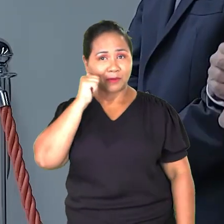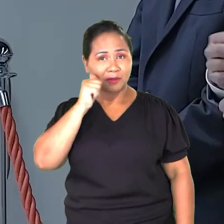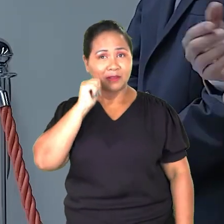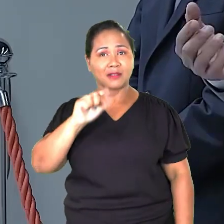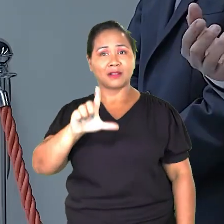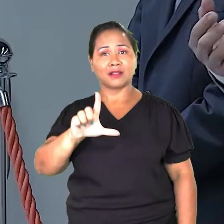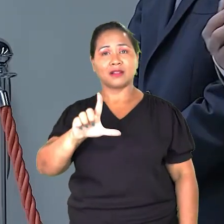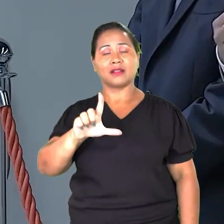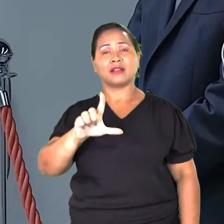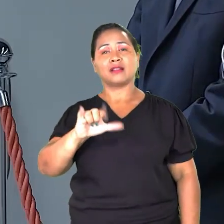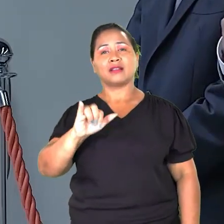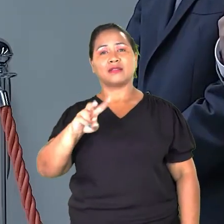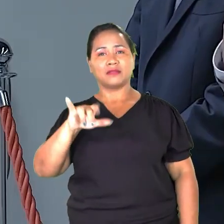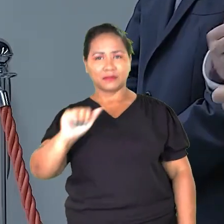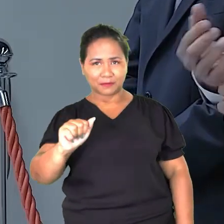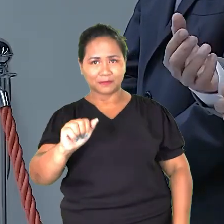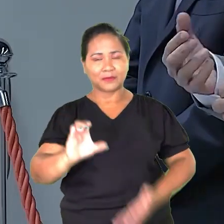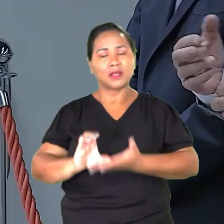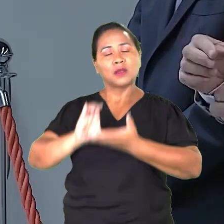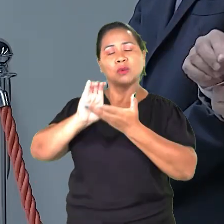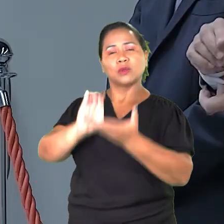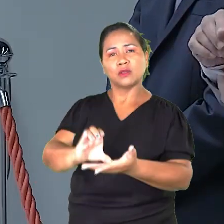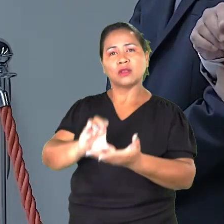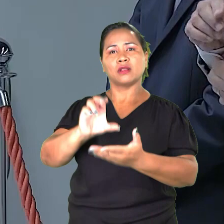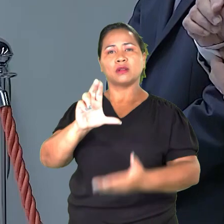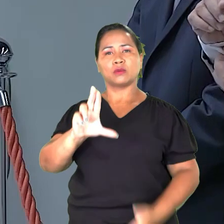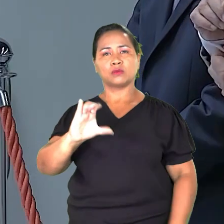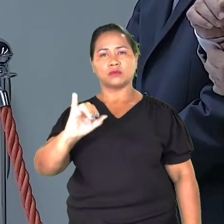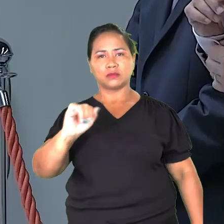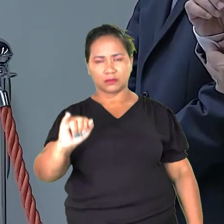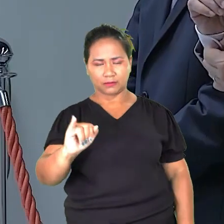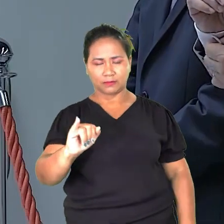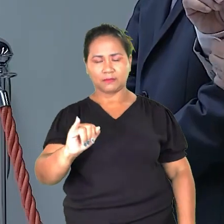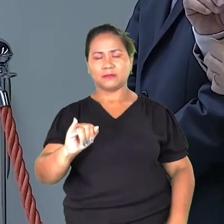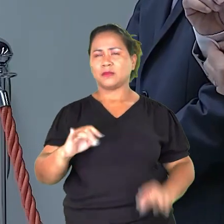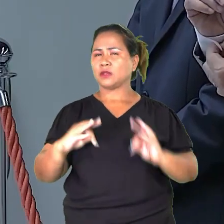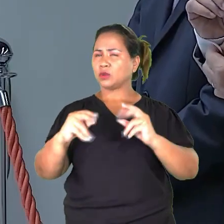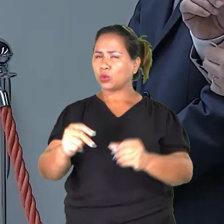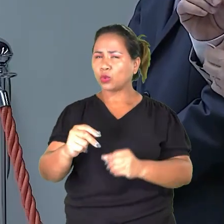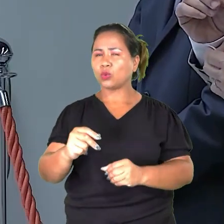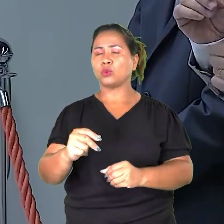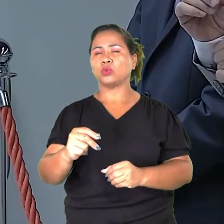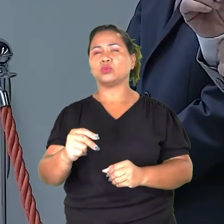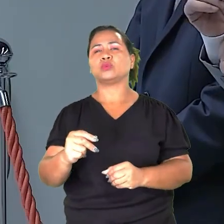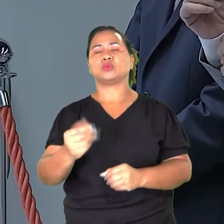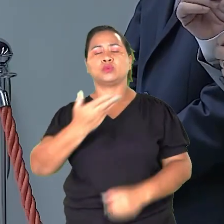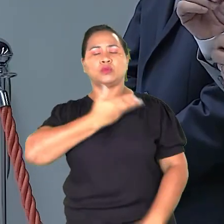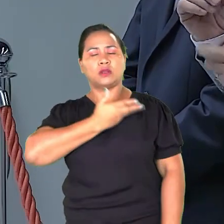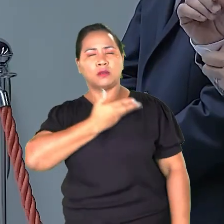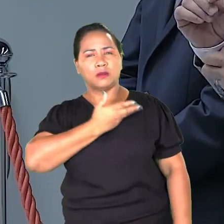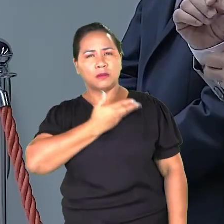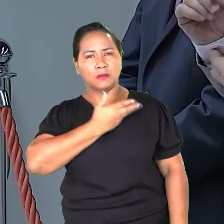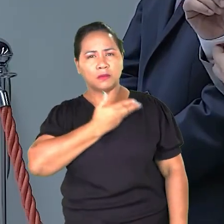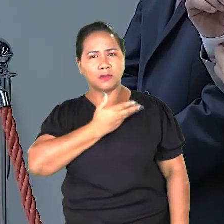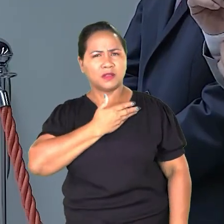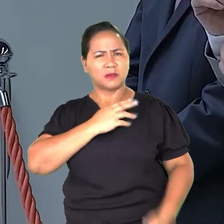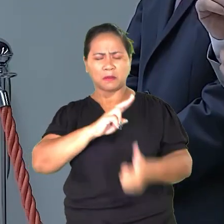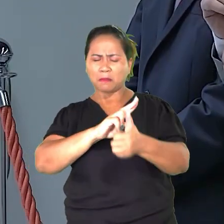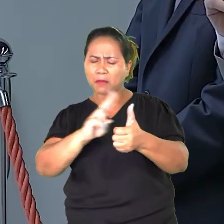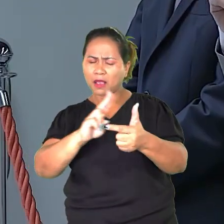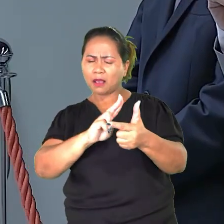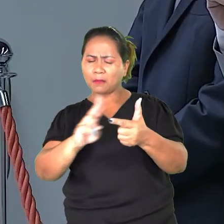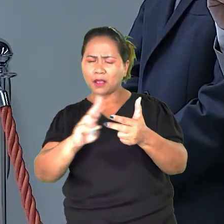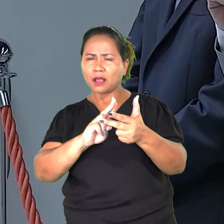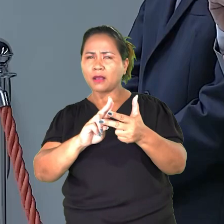Lívia Ghiseline. Nossa coordenadora Lucita Veira, os colegas do Centro de Memória Eleitoral,